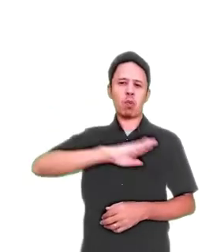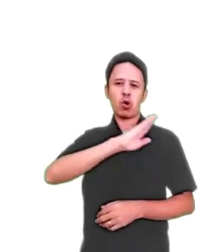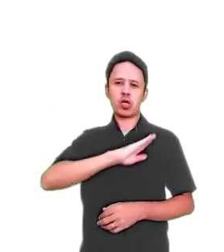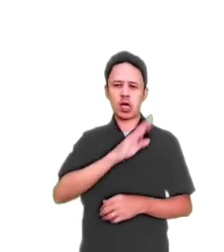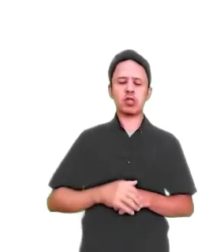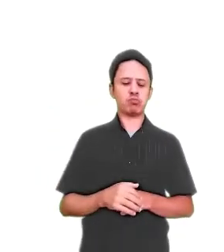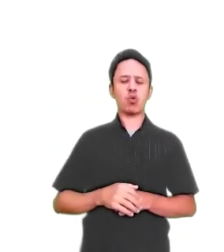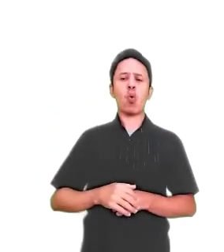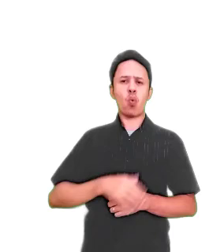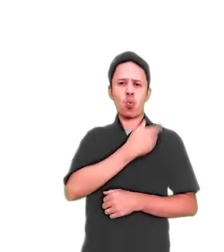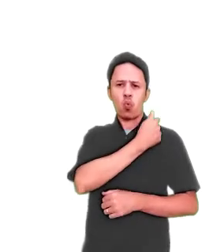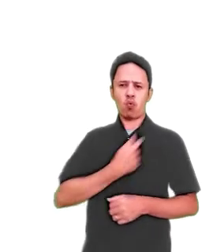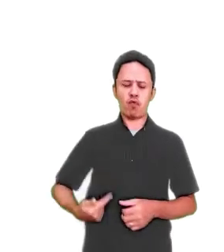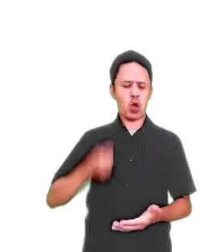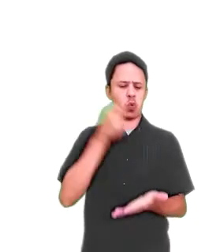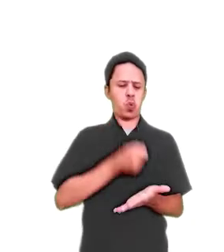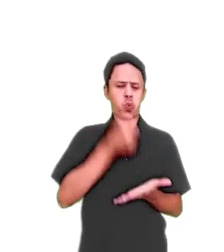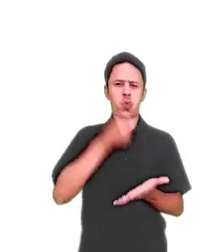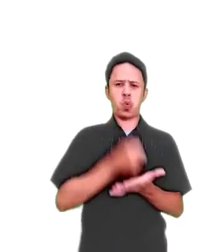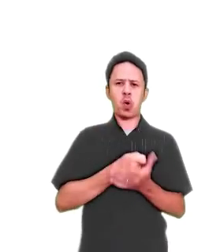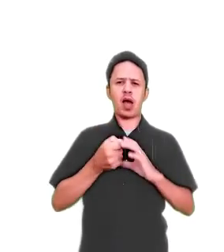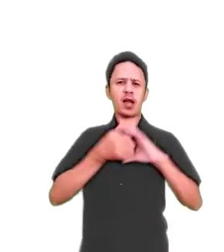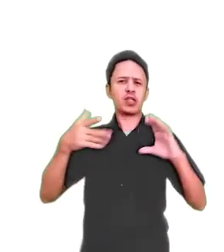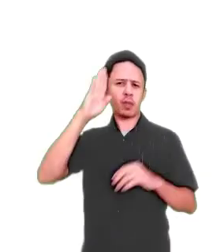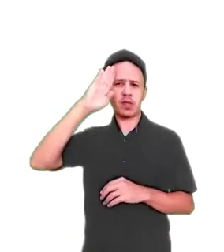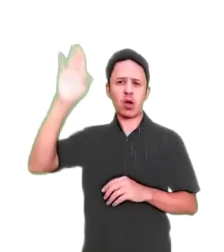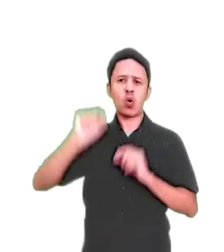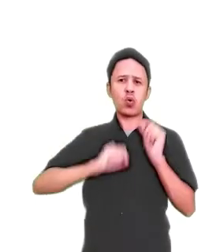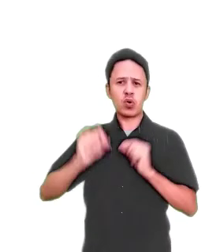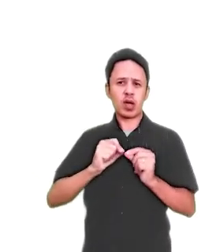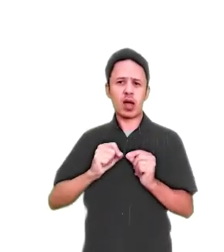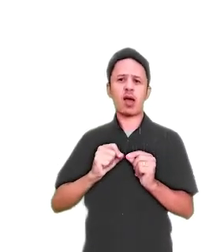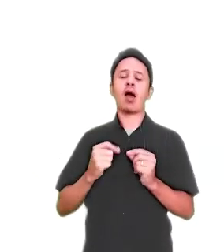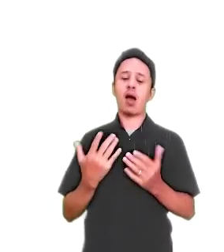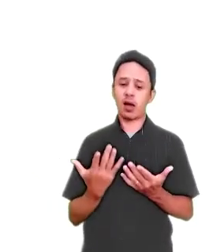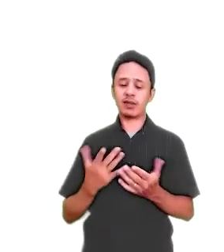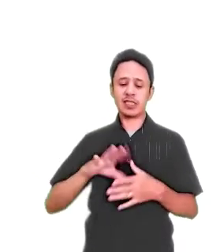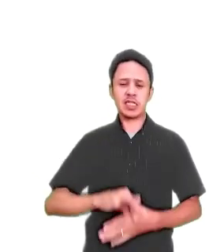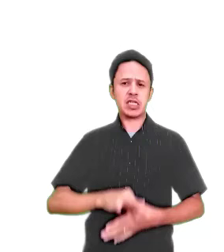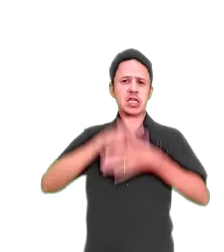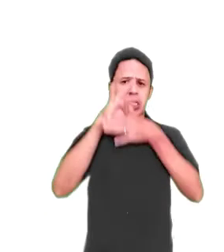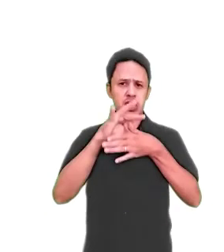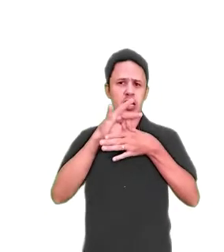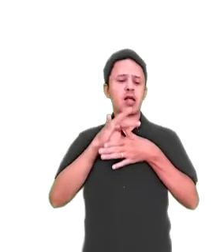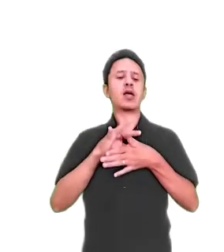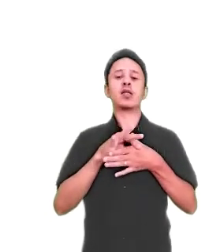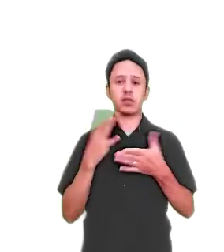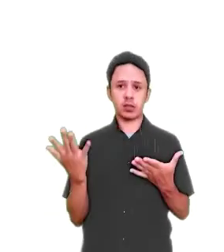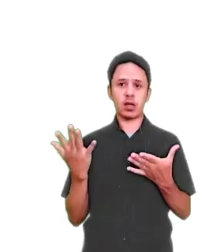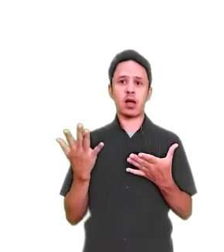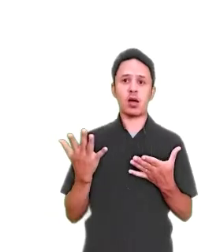um governo autoritário que teve como característica principal a execução das lideranças que o ajudaram a formar aquele mesmo exército,